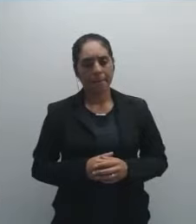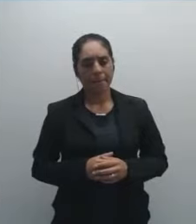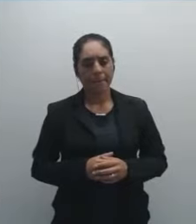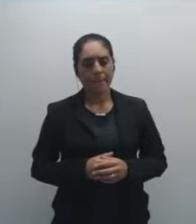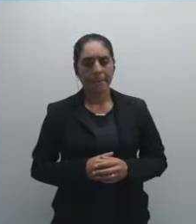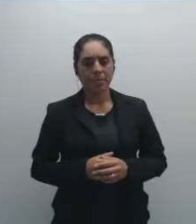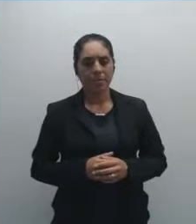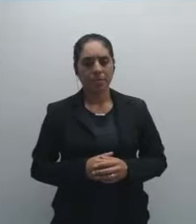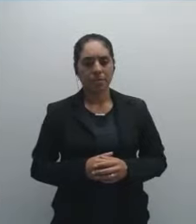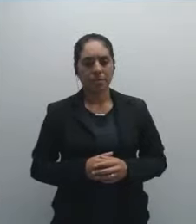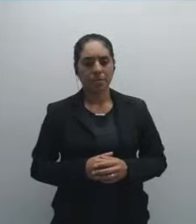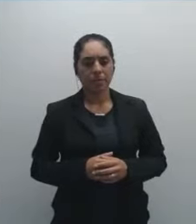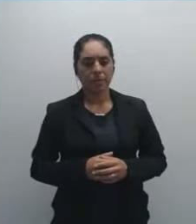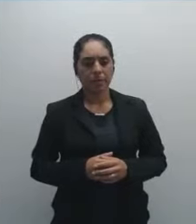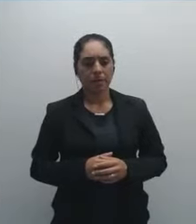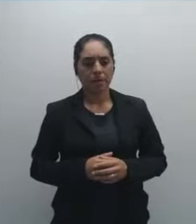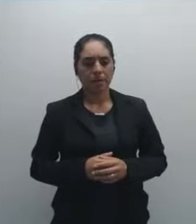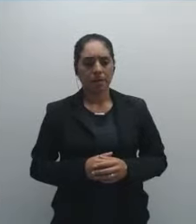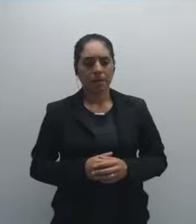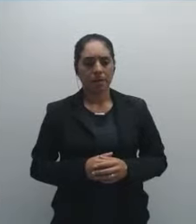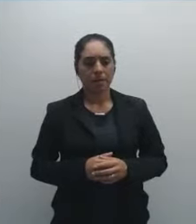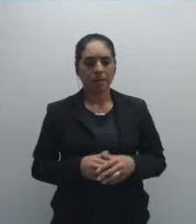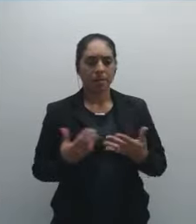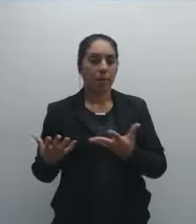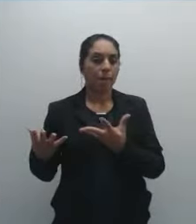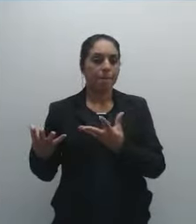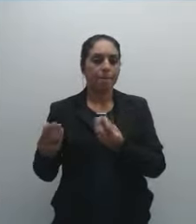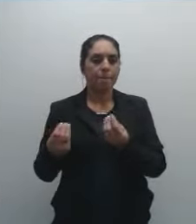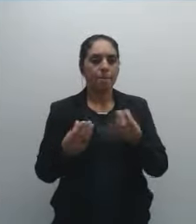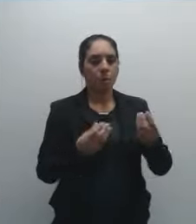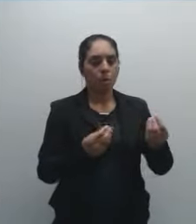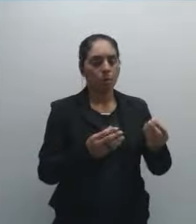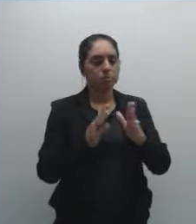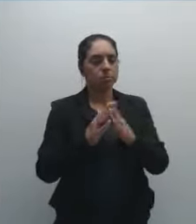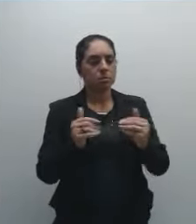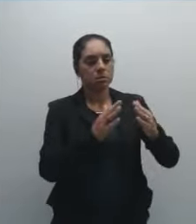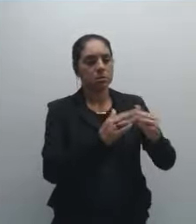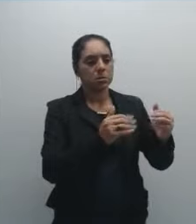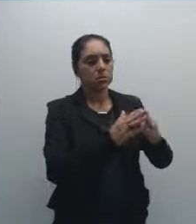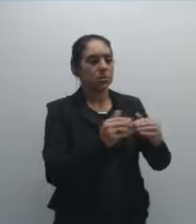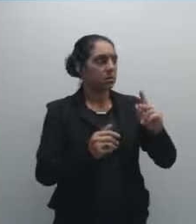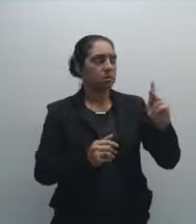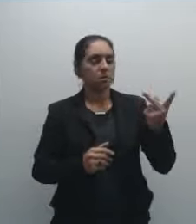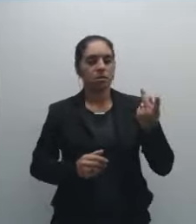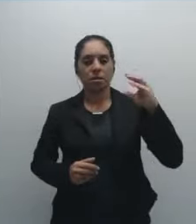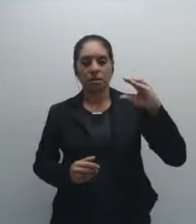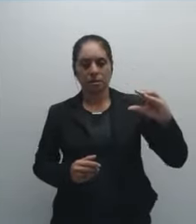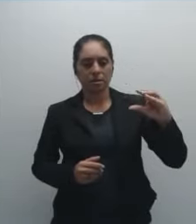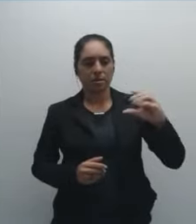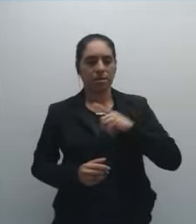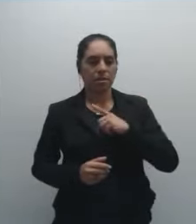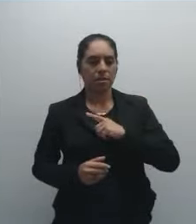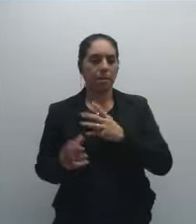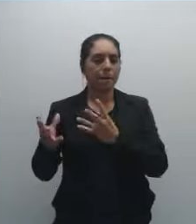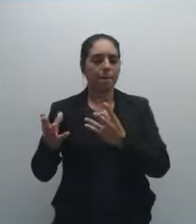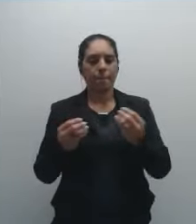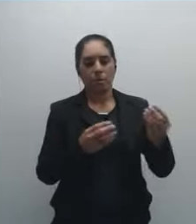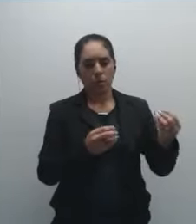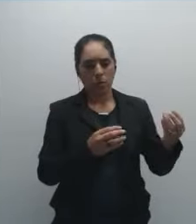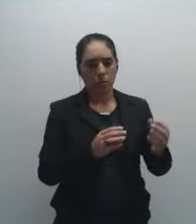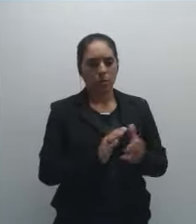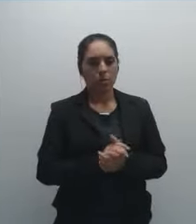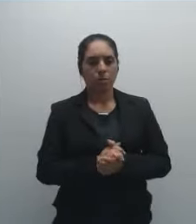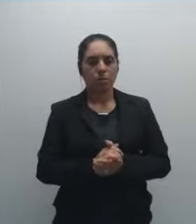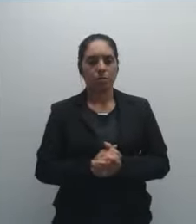Isso, essa enxurrada de HCs aqui que nós recebemos todos os dias. E eu não